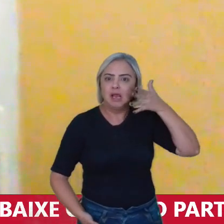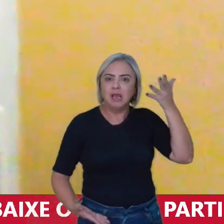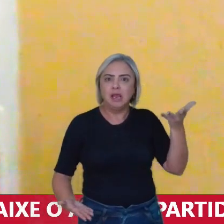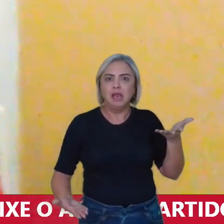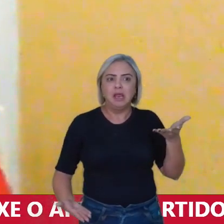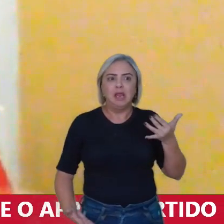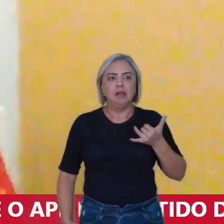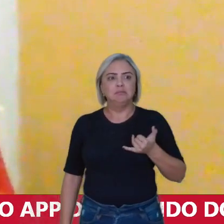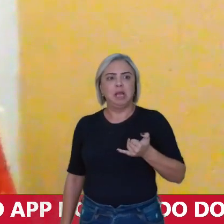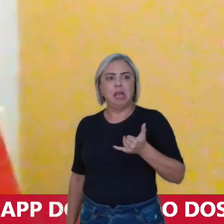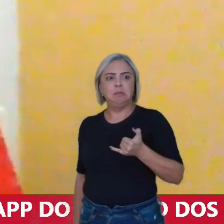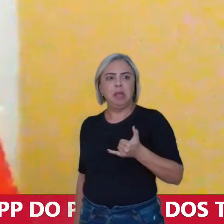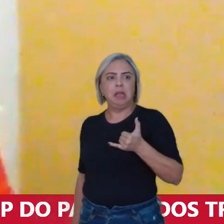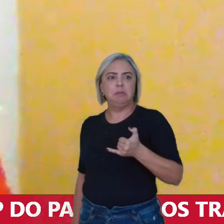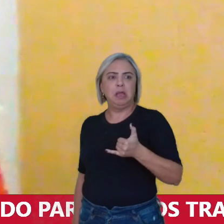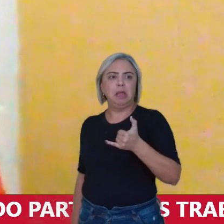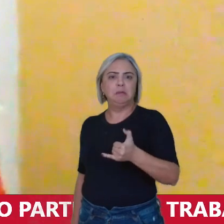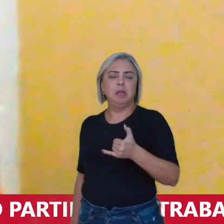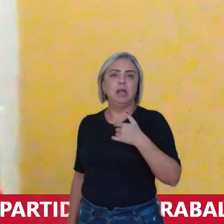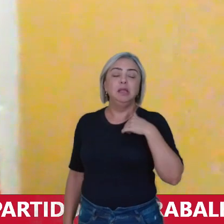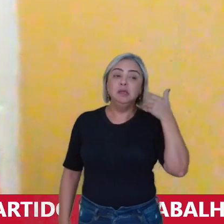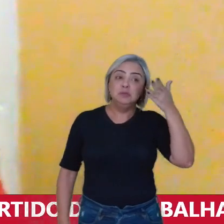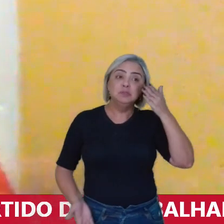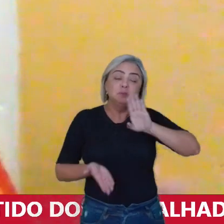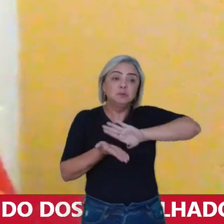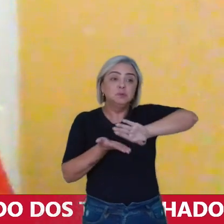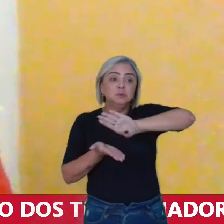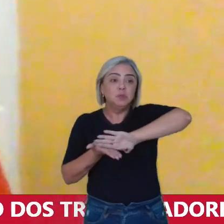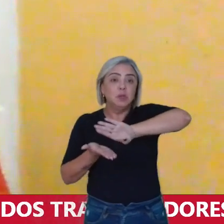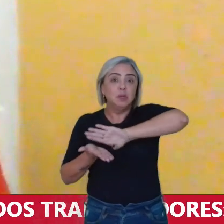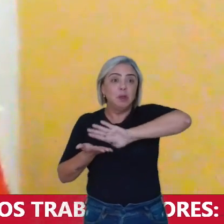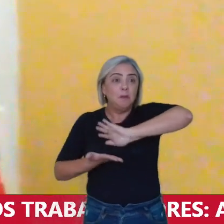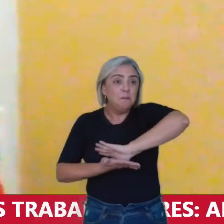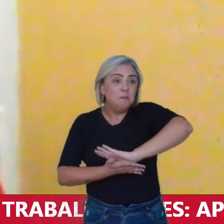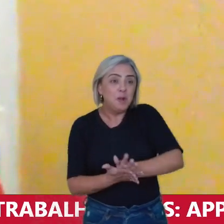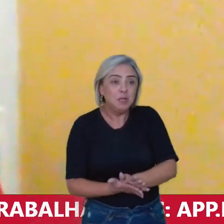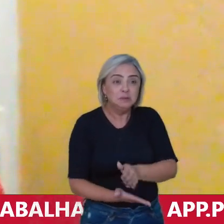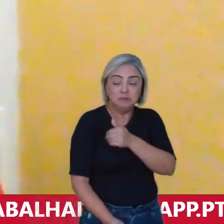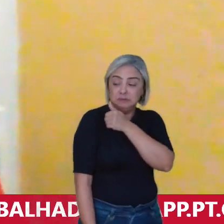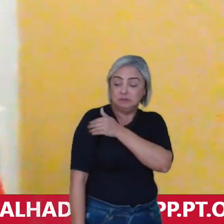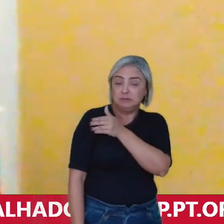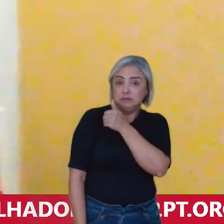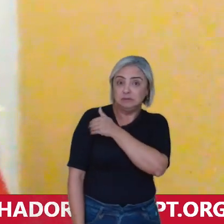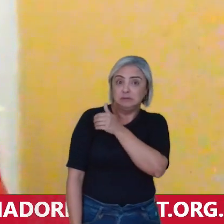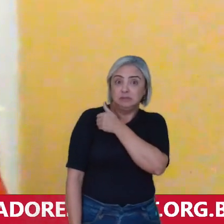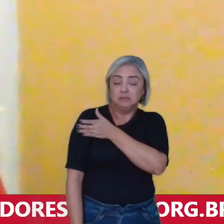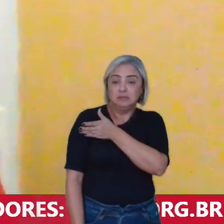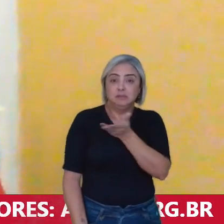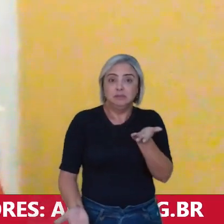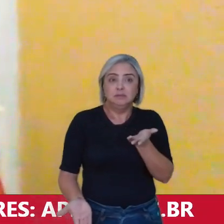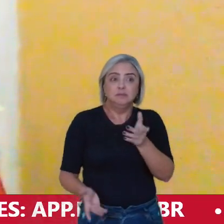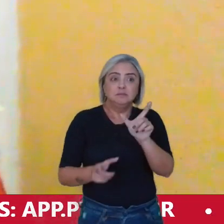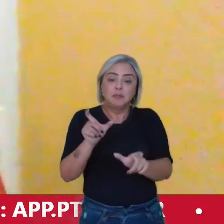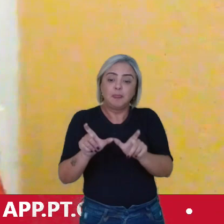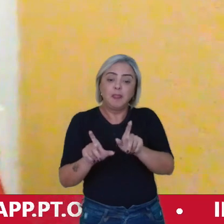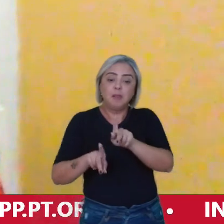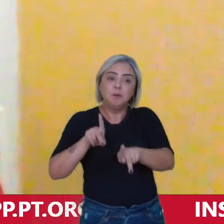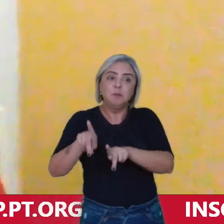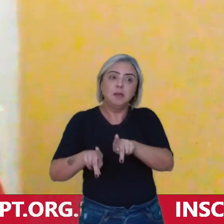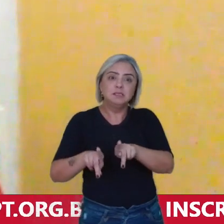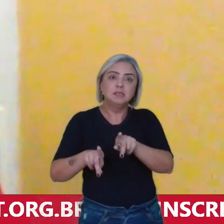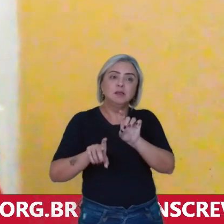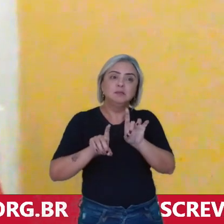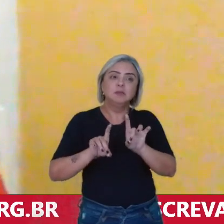armamentarista e um discurso que ele exclui, um discurso preconceituoso, que exclui determinado público, e